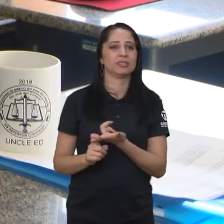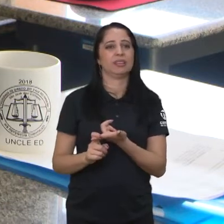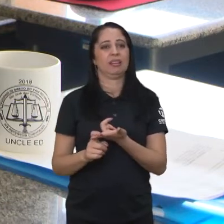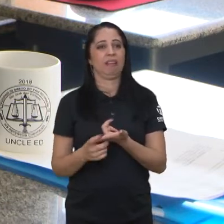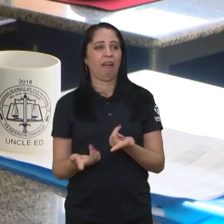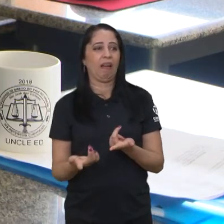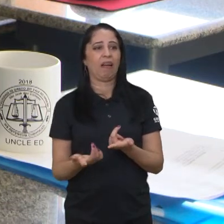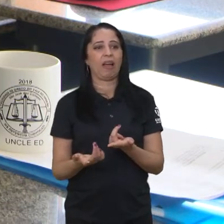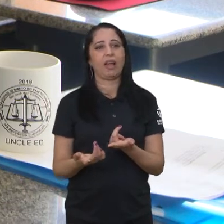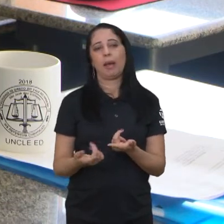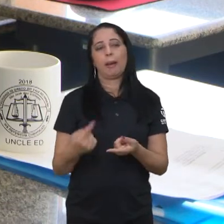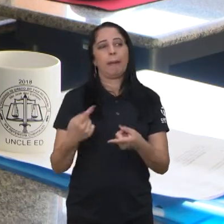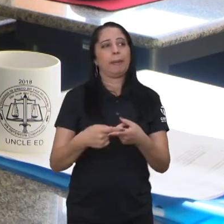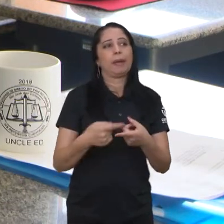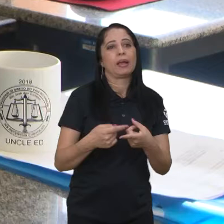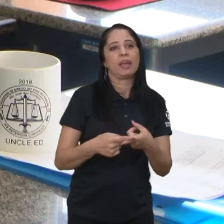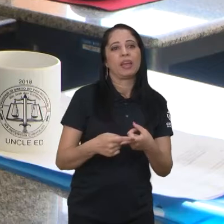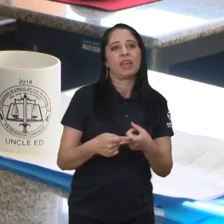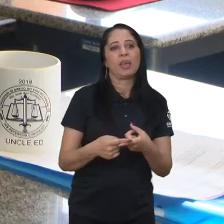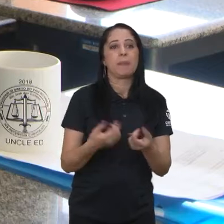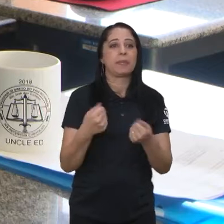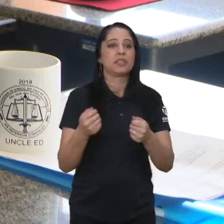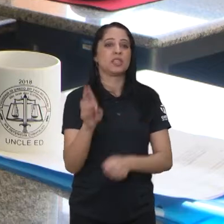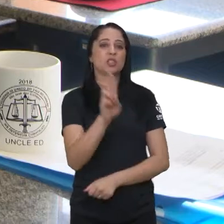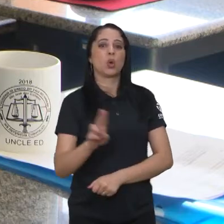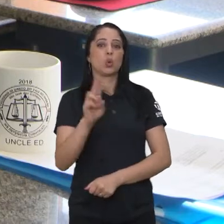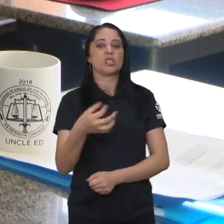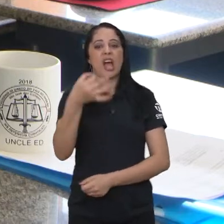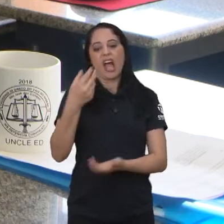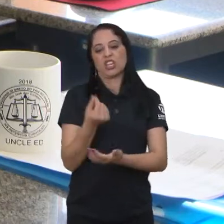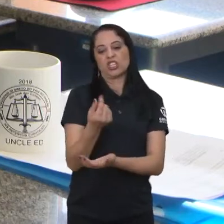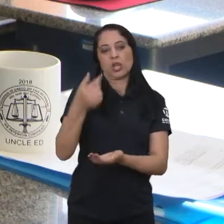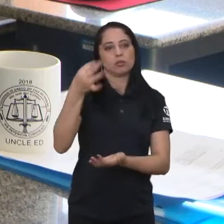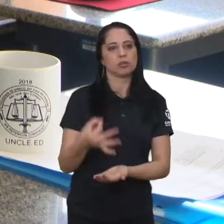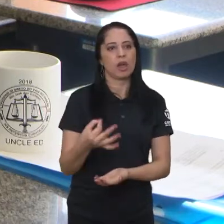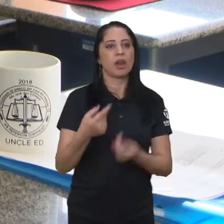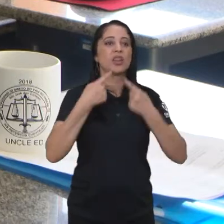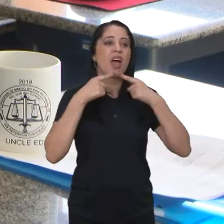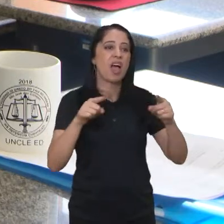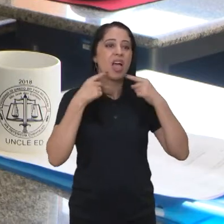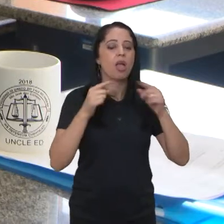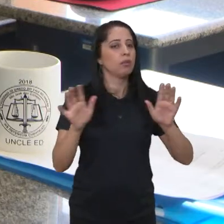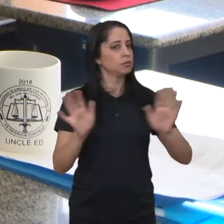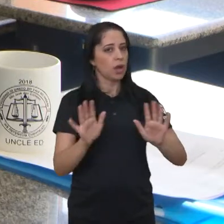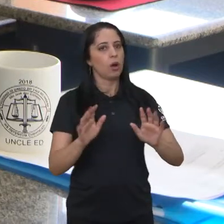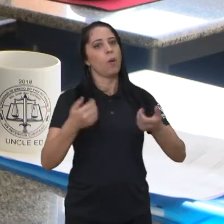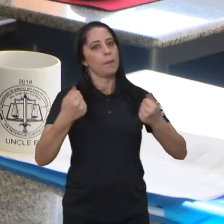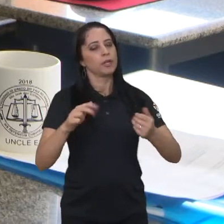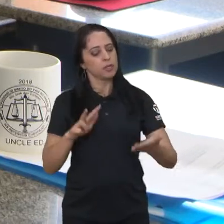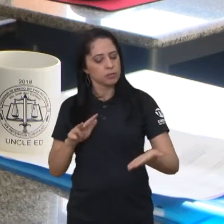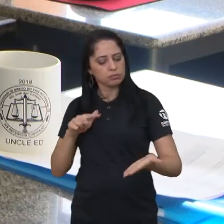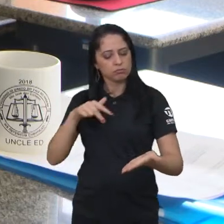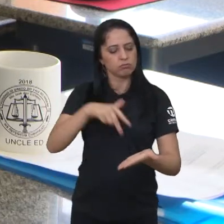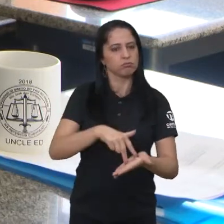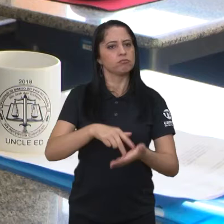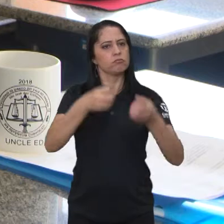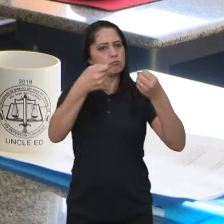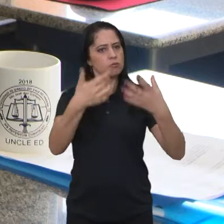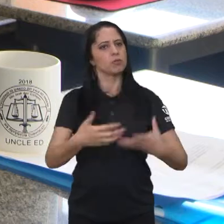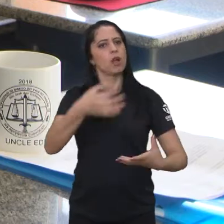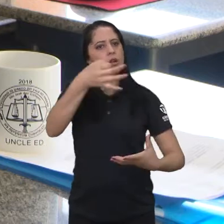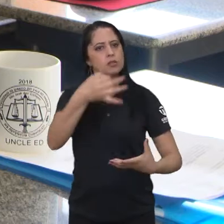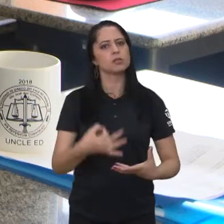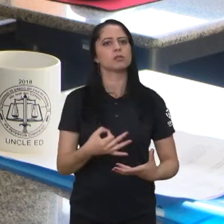ter sido gasto o dinheiro em outra atividade, quando nós não participamos para explicar para o Poder Legislativo e para o